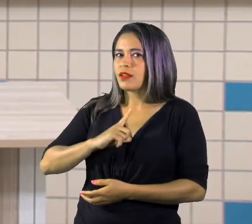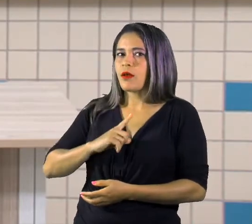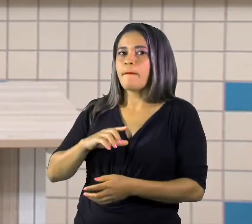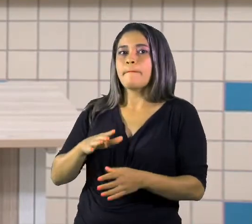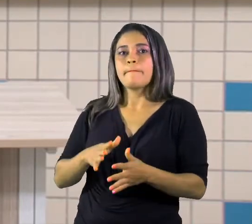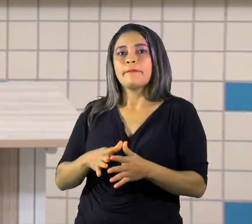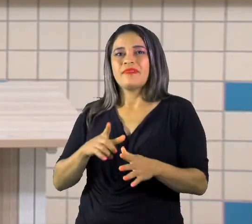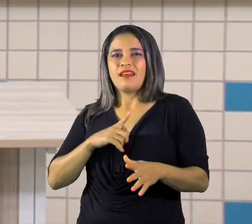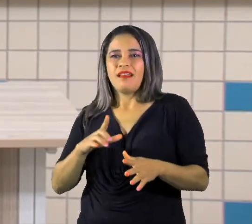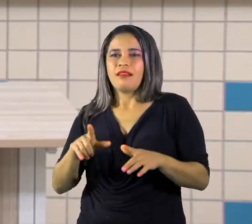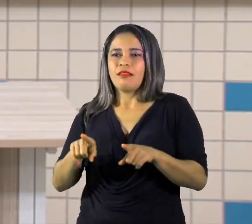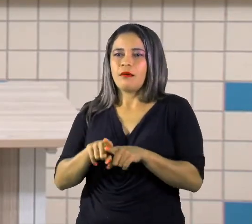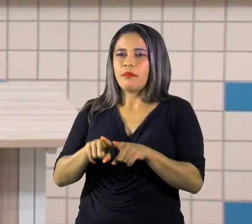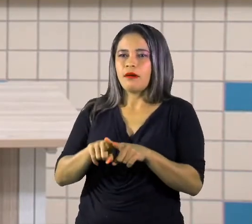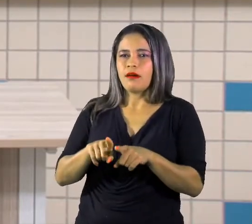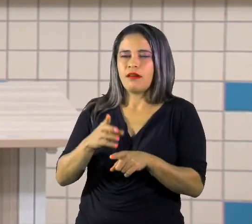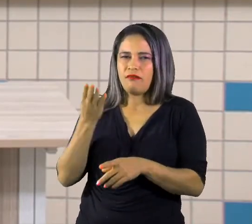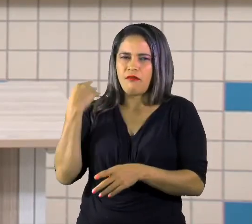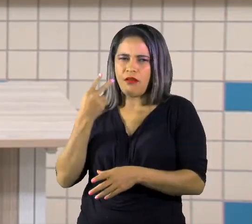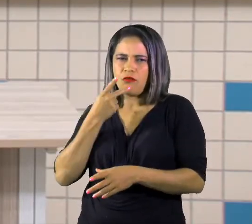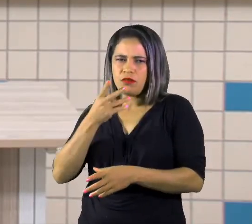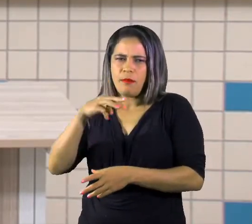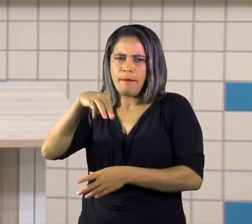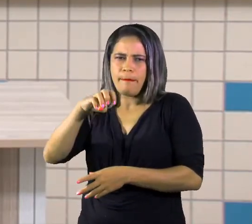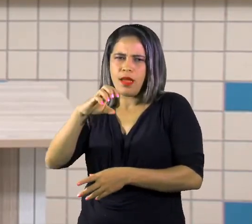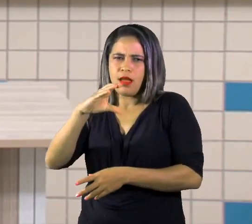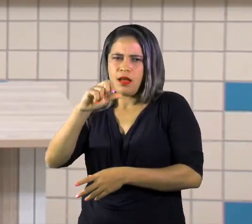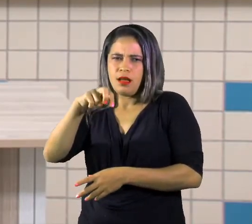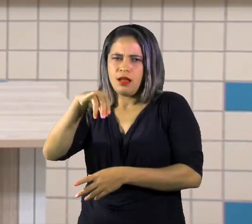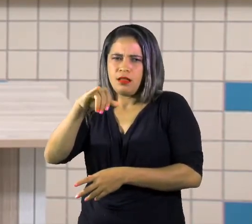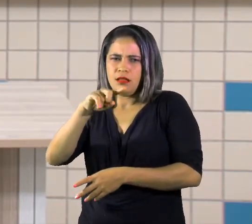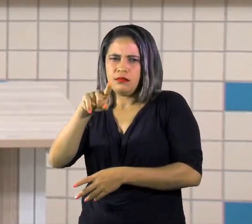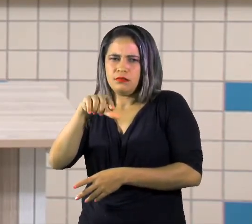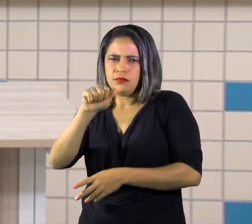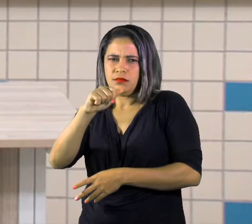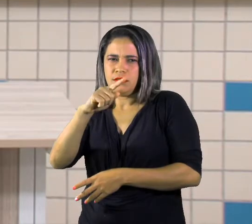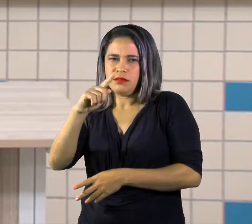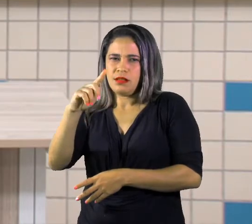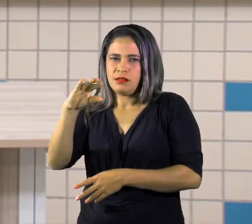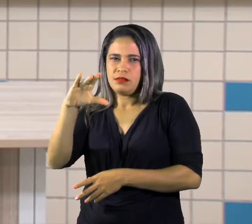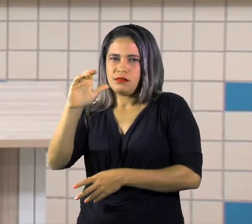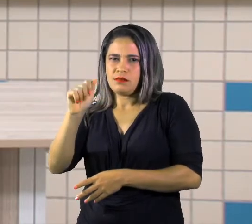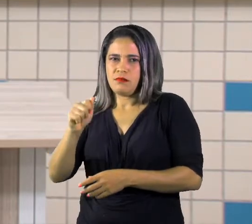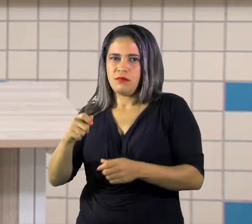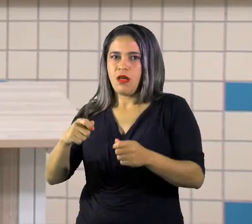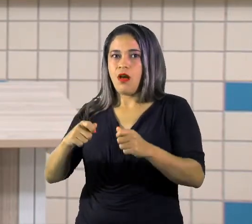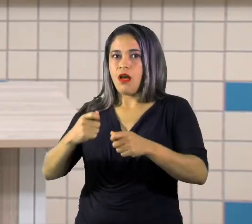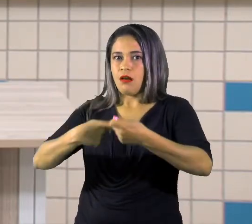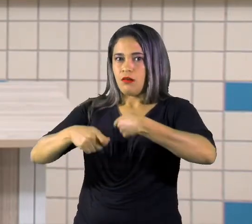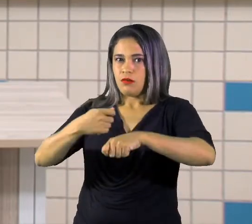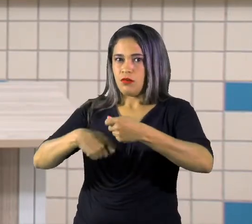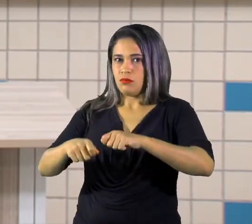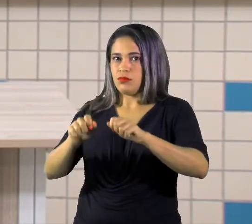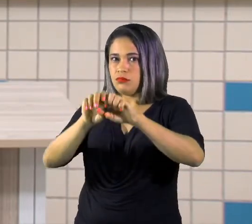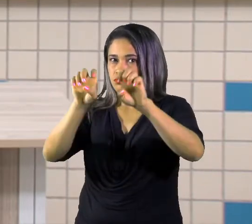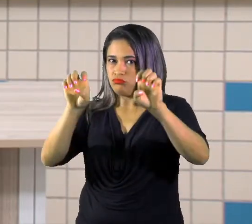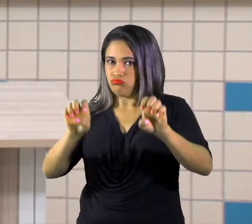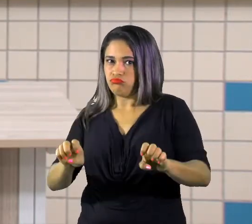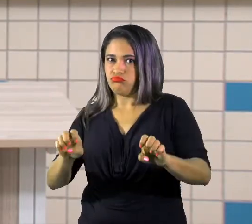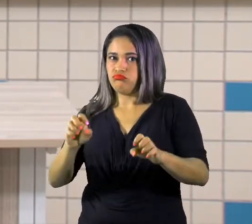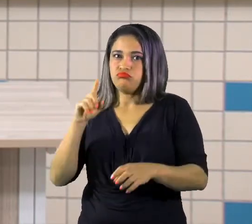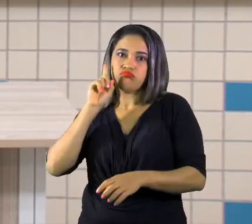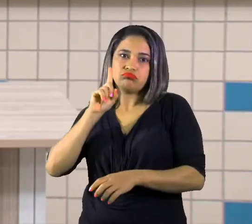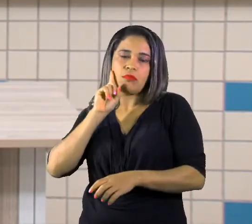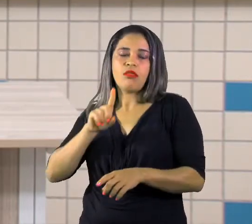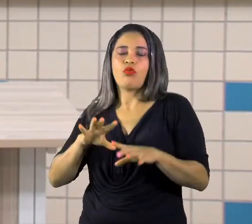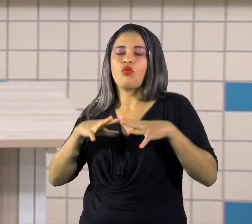mecanização. Lembra, eu falei isso lá na nossa aula anterior, que a economia dos Estados Unidos, a agricultura dos Estados Unidos é praticamente toda